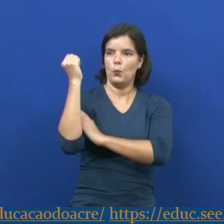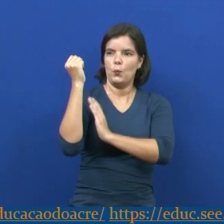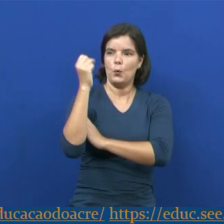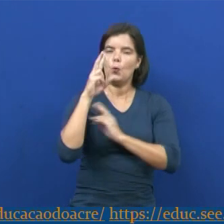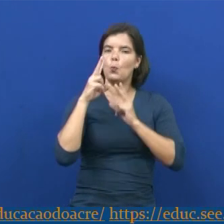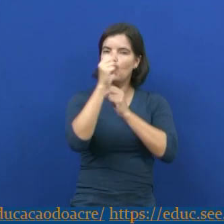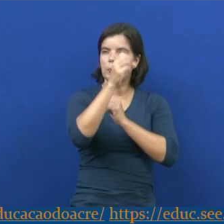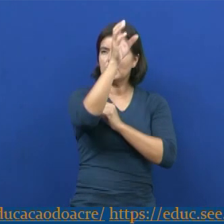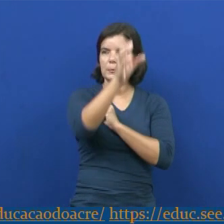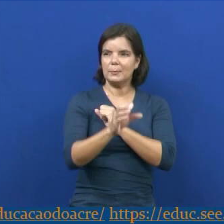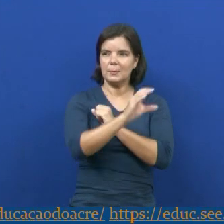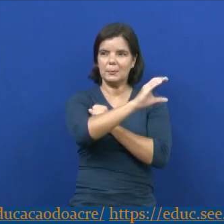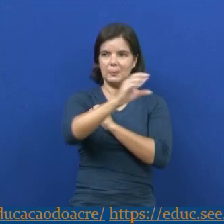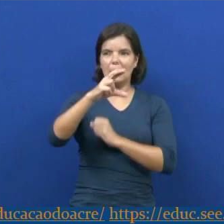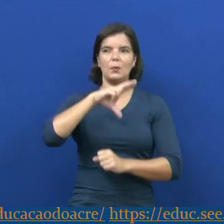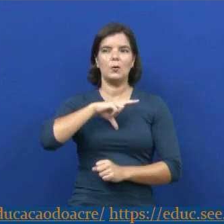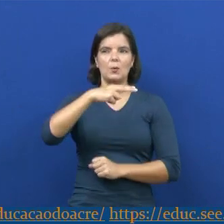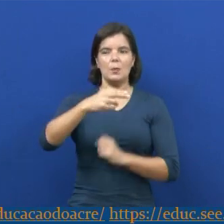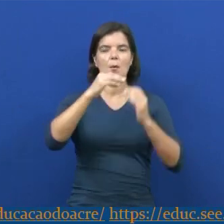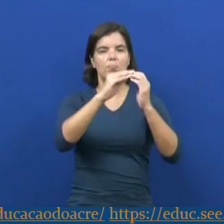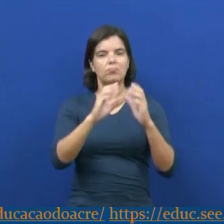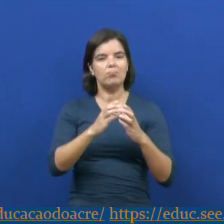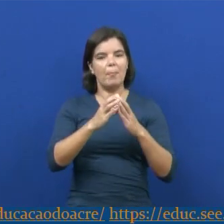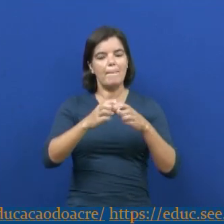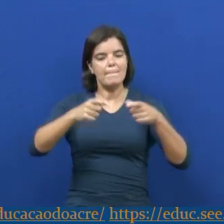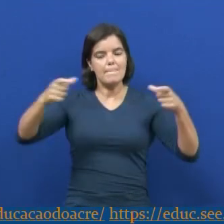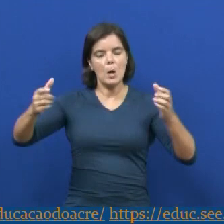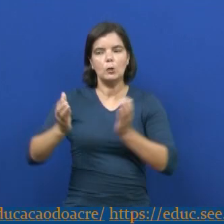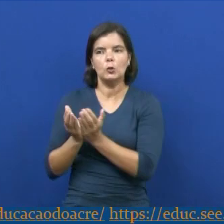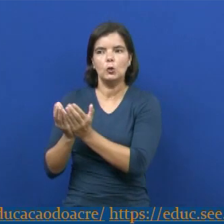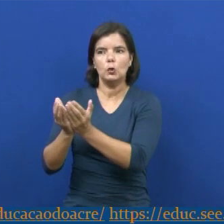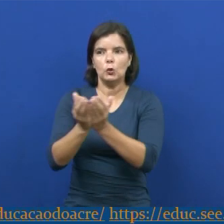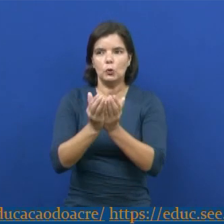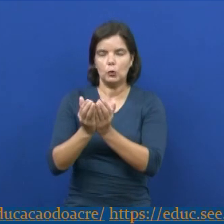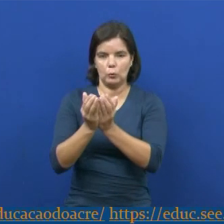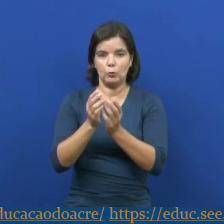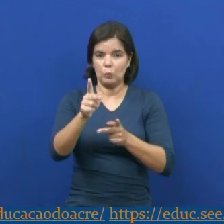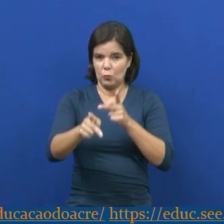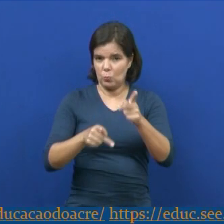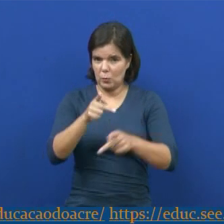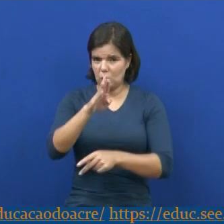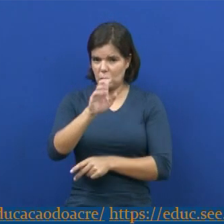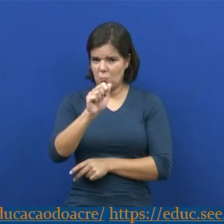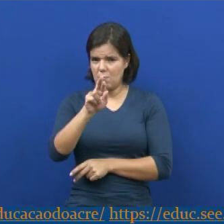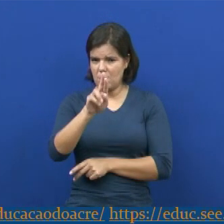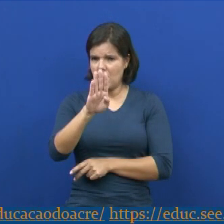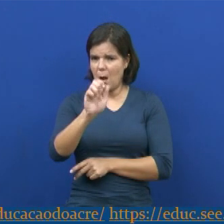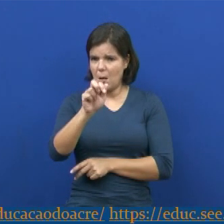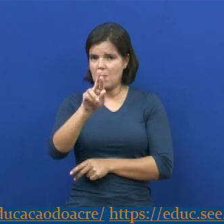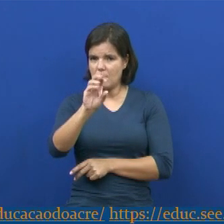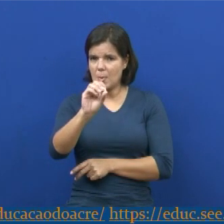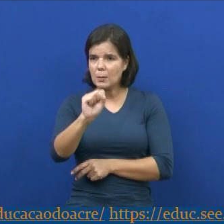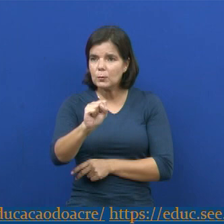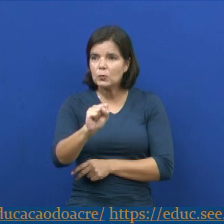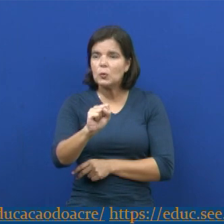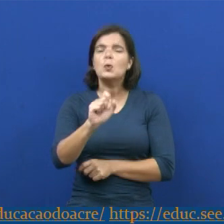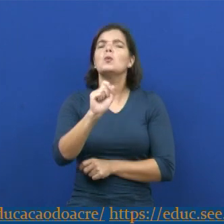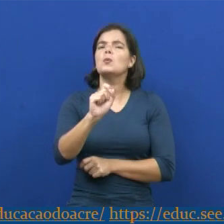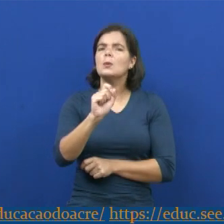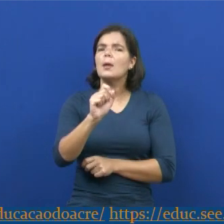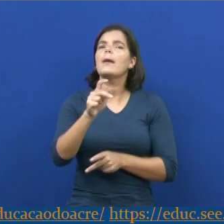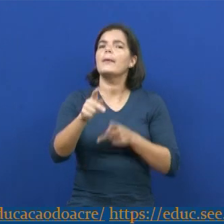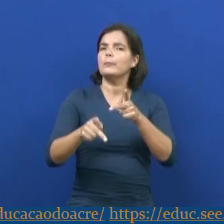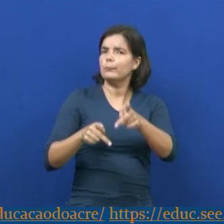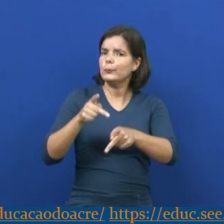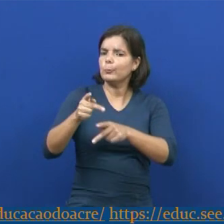fortalecimento do poder da igreja em Portugal e maior cristianização dos povos bárbaros. Povos bárbaros,